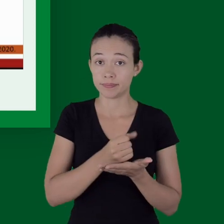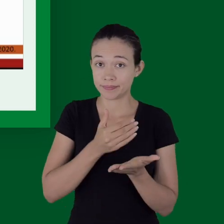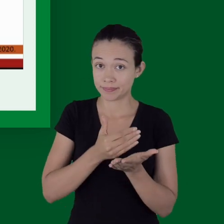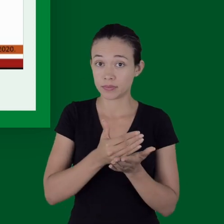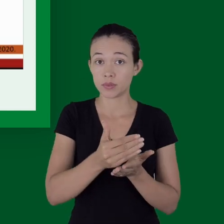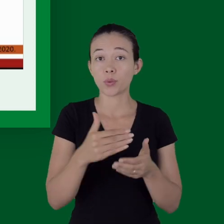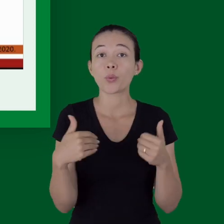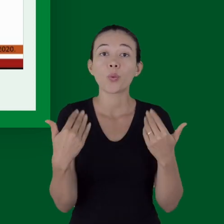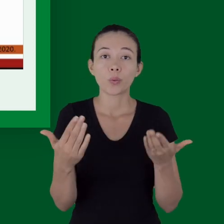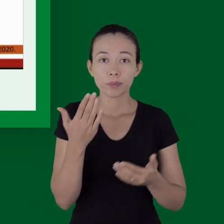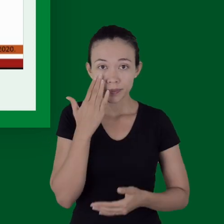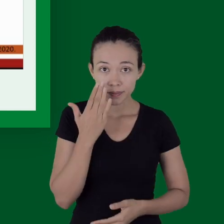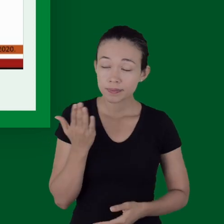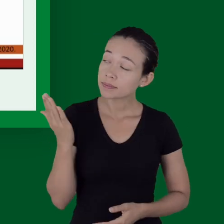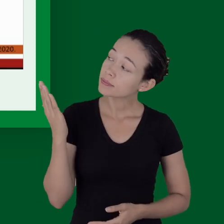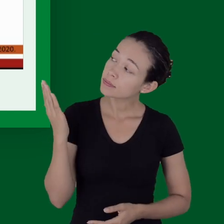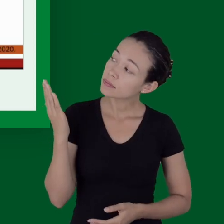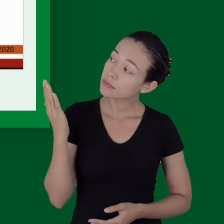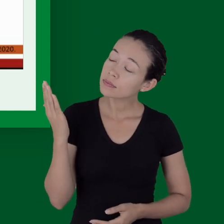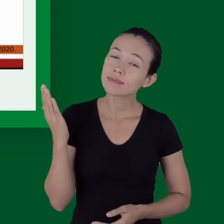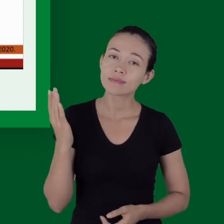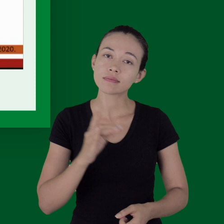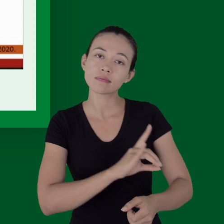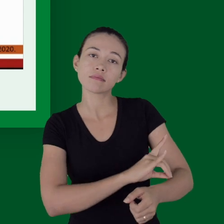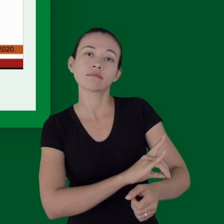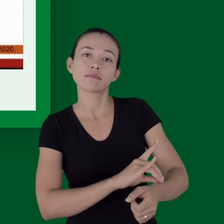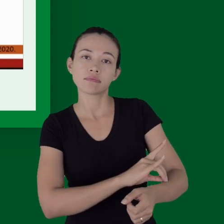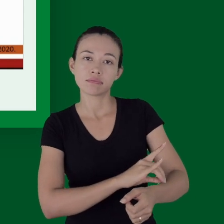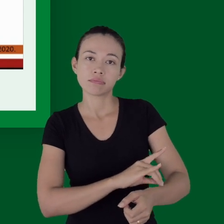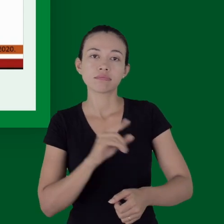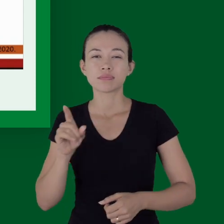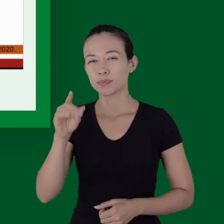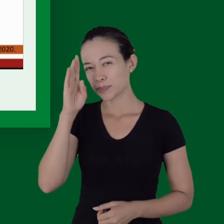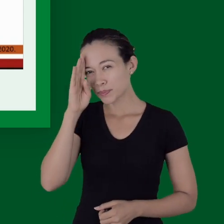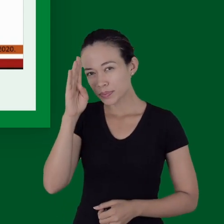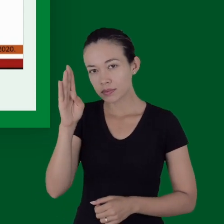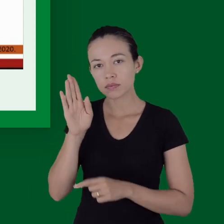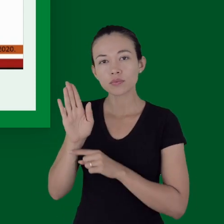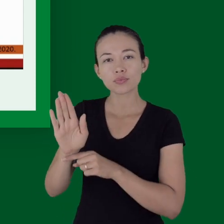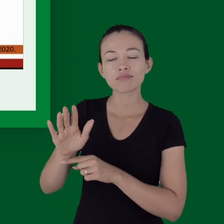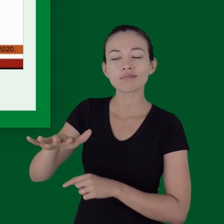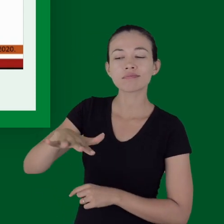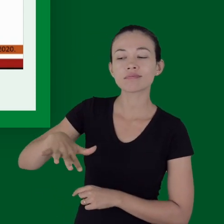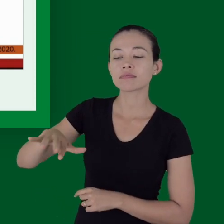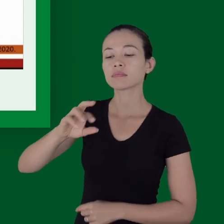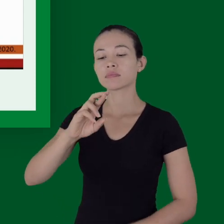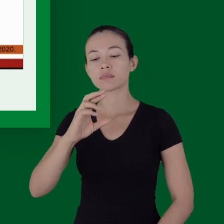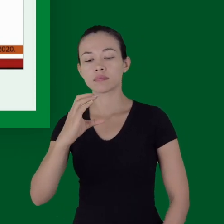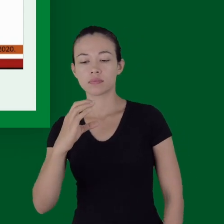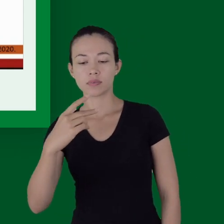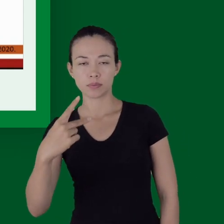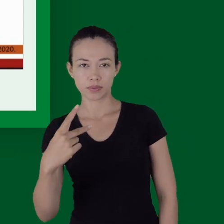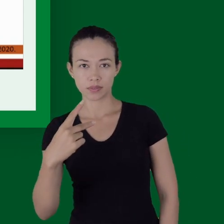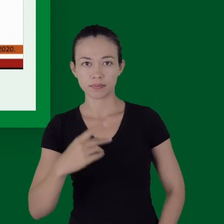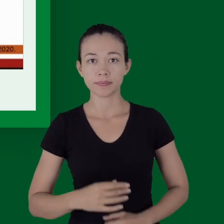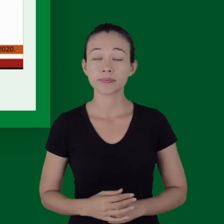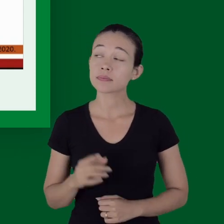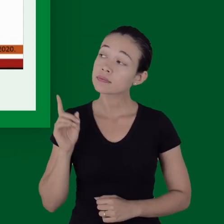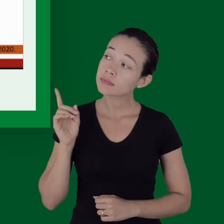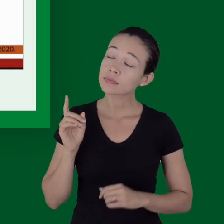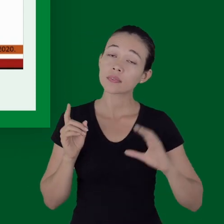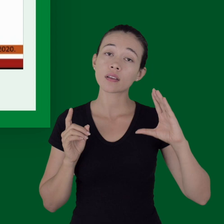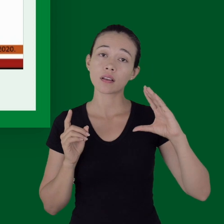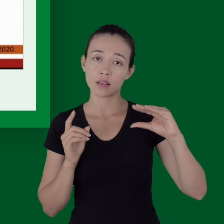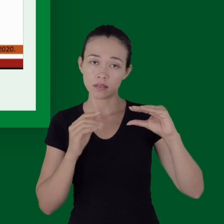Primeiramente, a gente vai começar sobre adrenalina, né? A epinefrina, a principal droga no protocolo de reanimação. Ela é